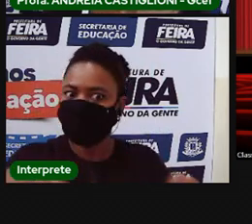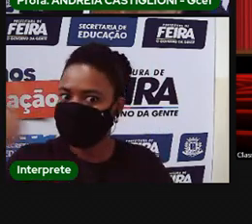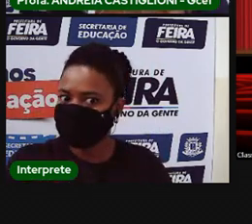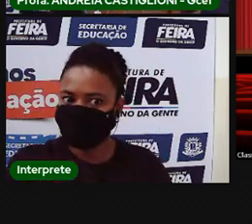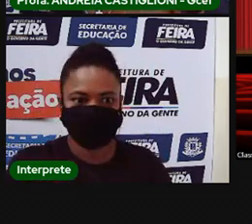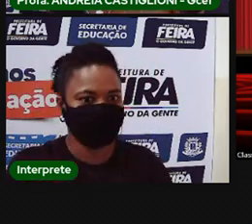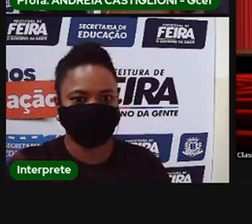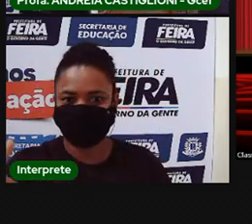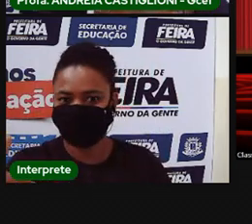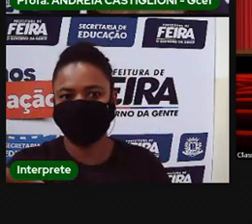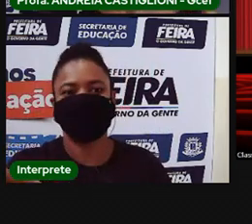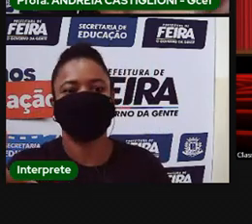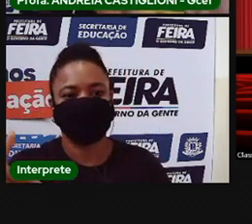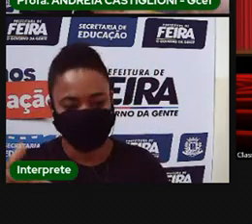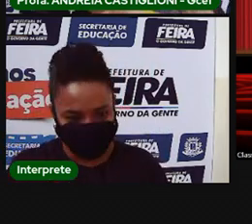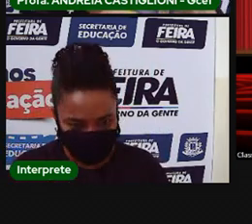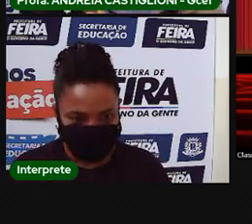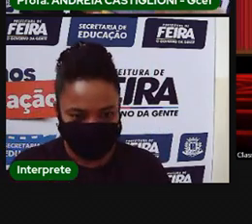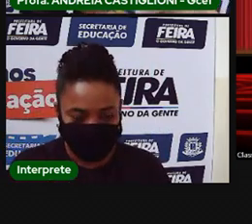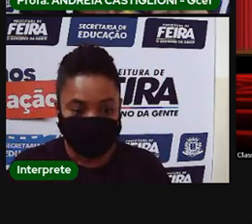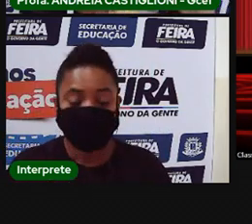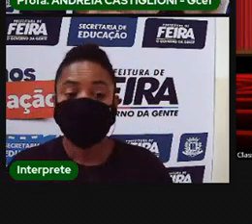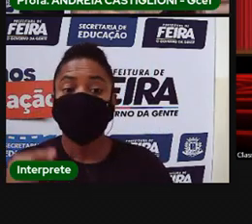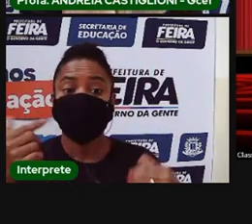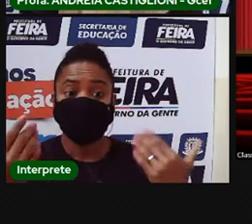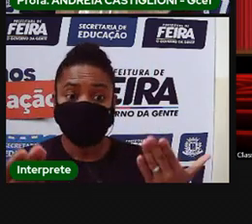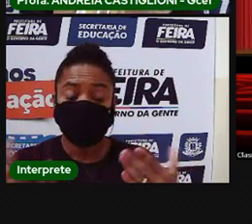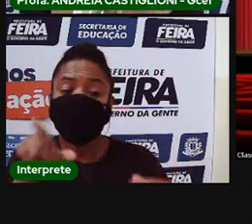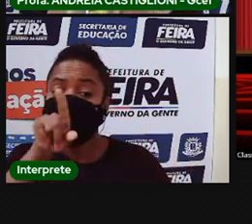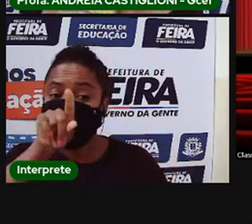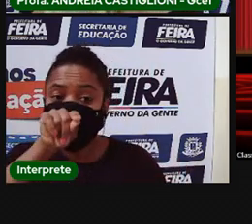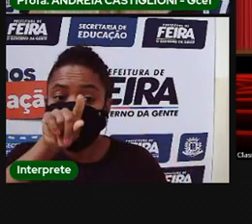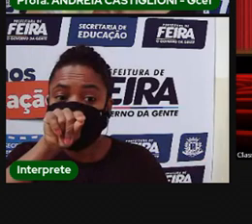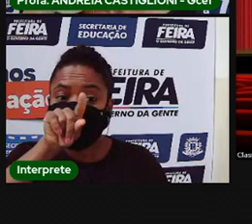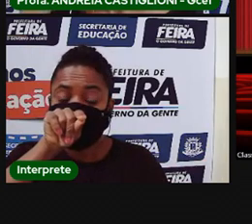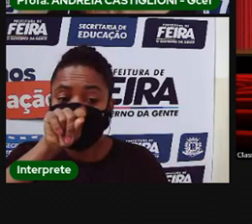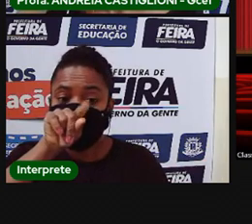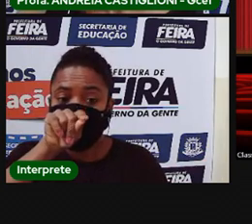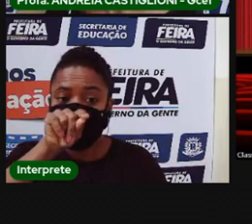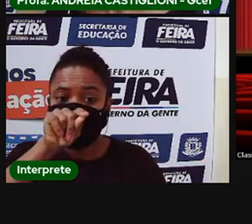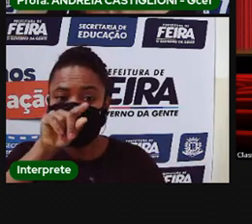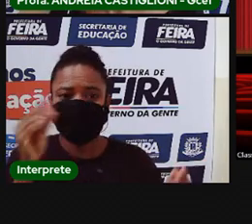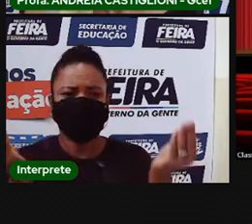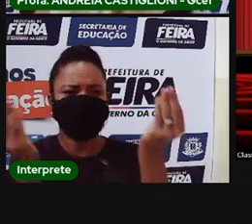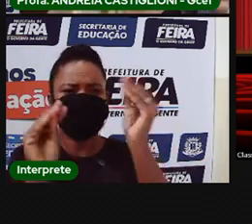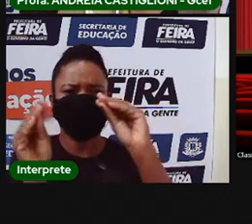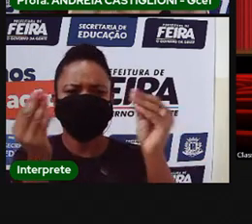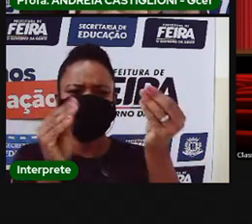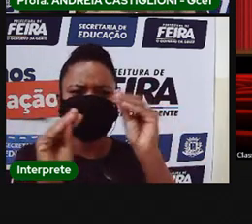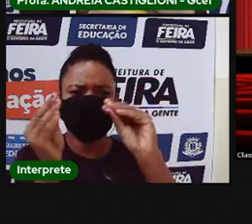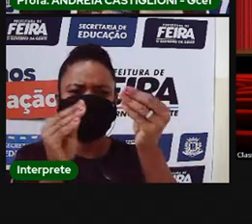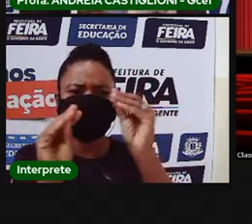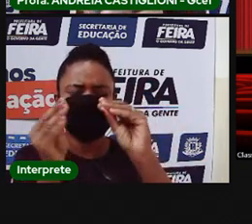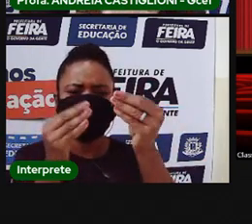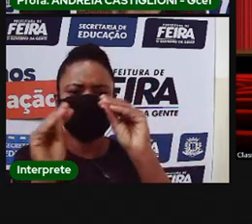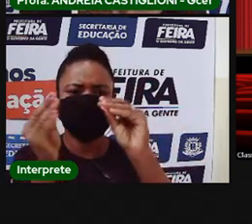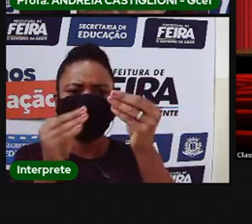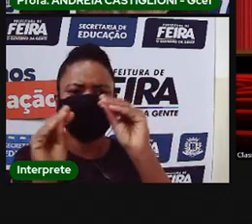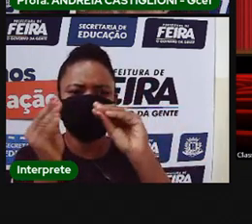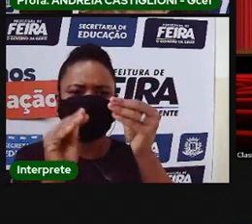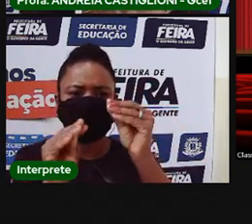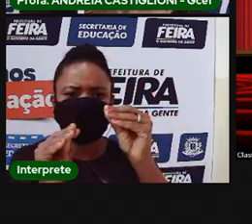é uma rede, né, que pode estar trazendo, tem muito, muito, muito conteúdo, gente, vocês acham de tudo no